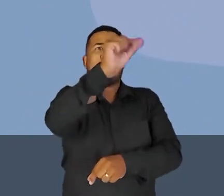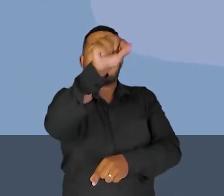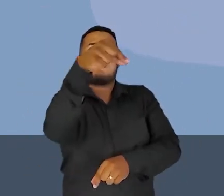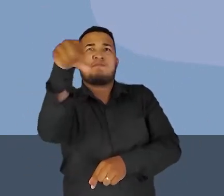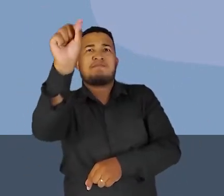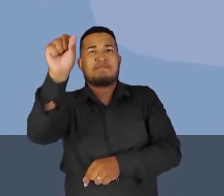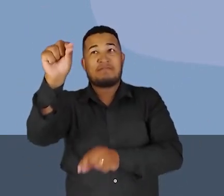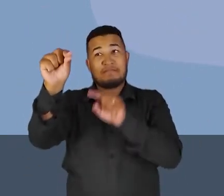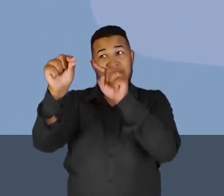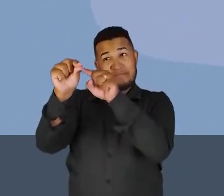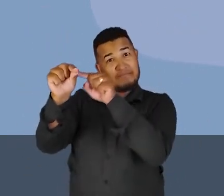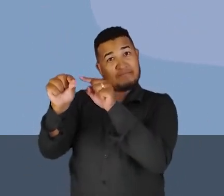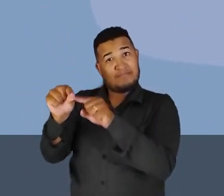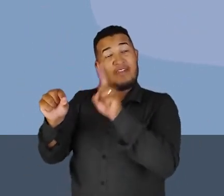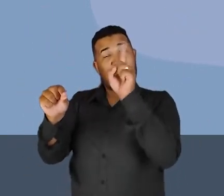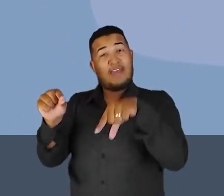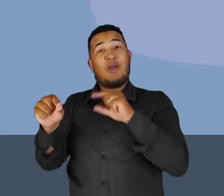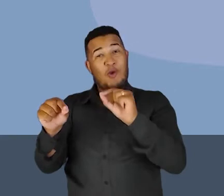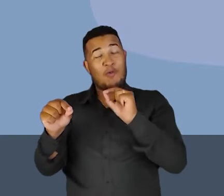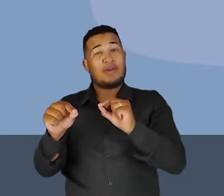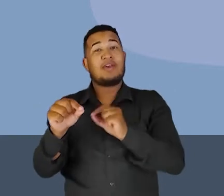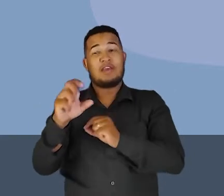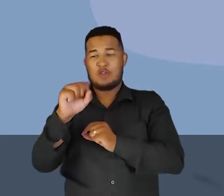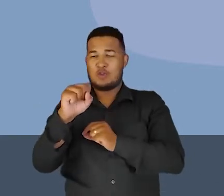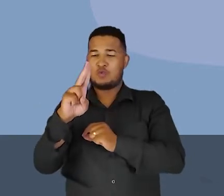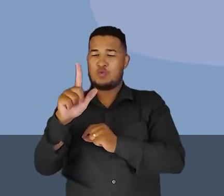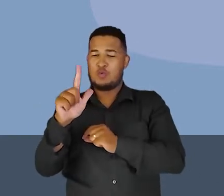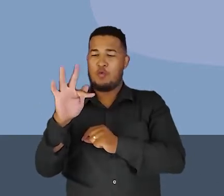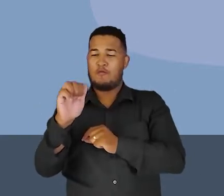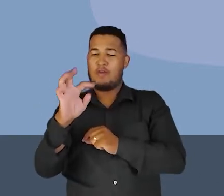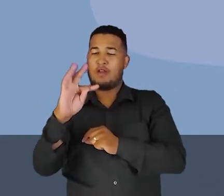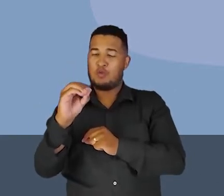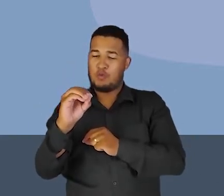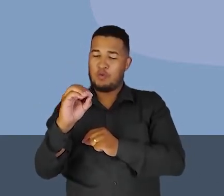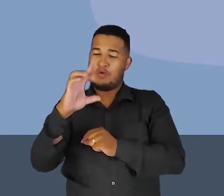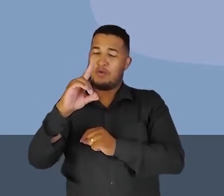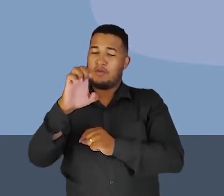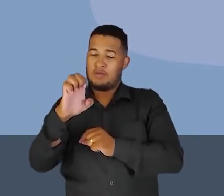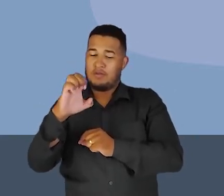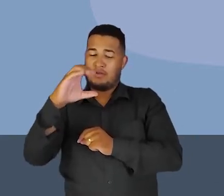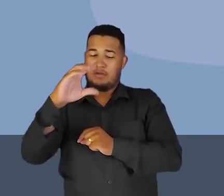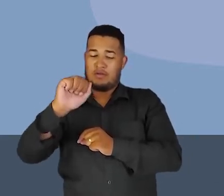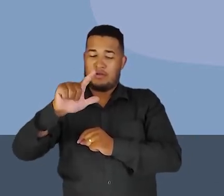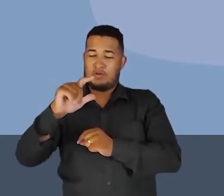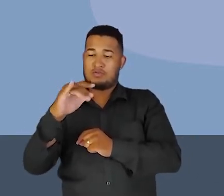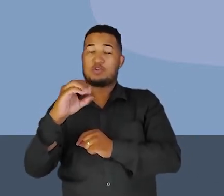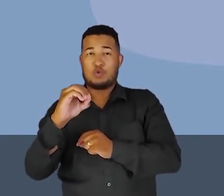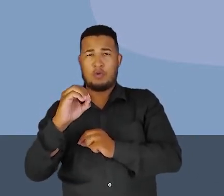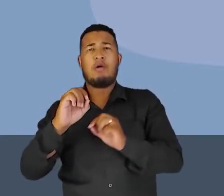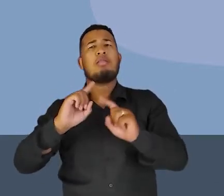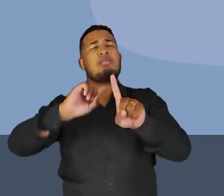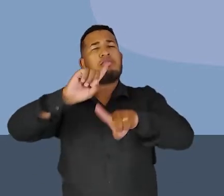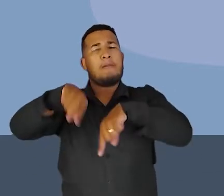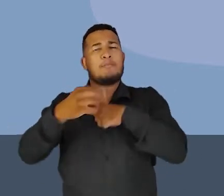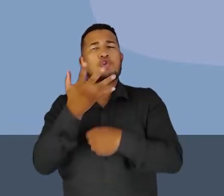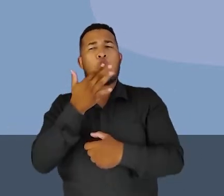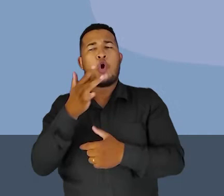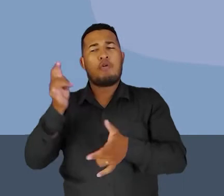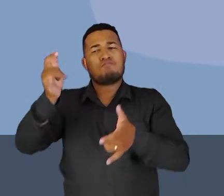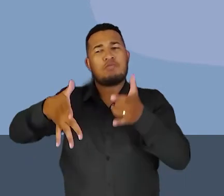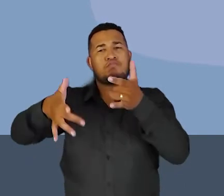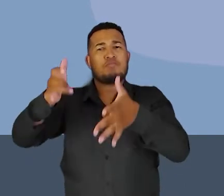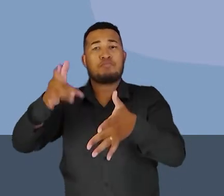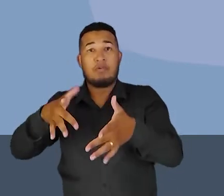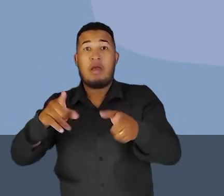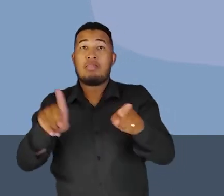essa substância aqui, sulfato de cálcio, ele é branco originalmente, era adicionado corante, inclusive, para ele ficar colorido, e ele também é o